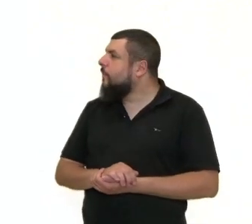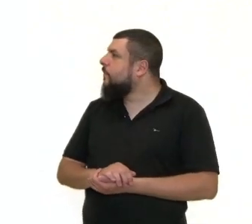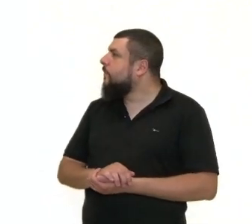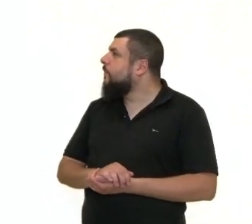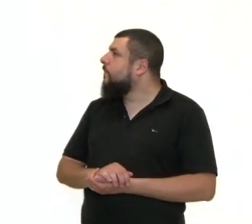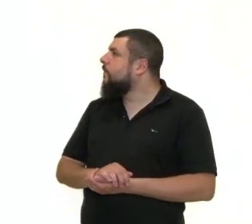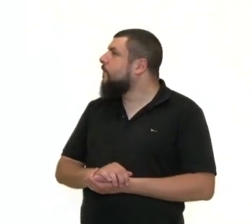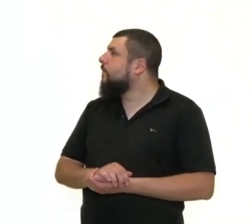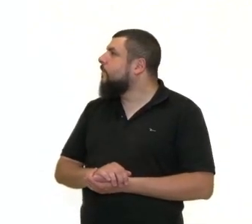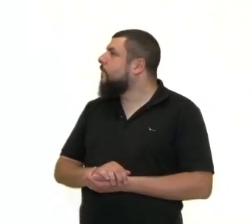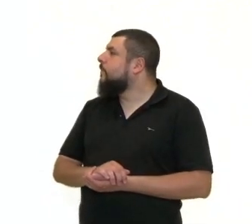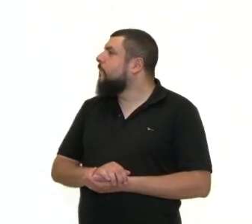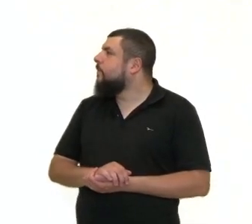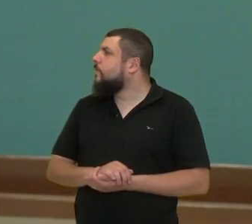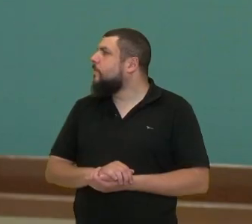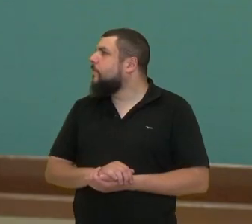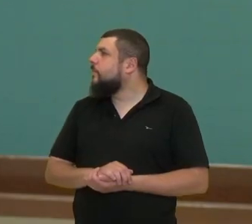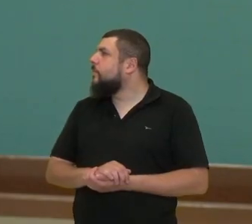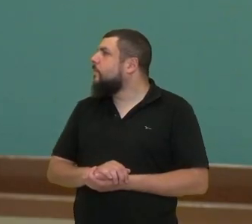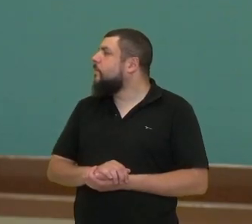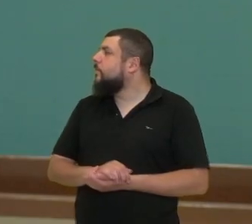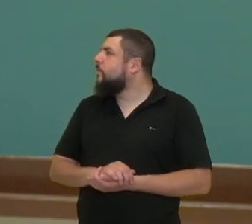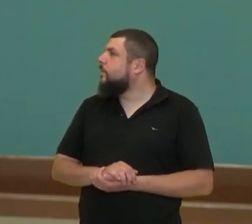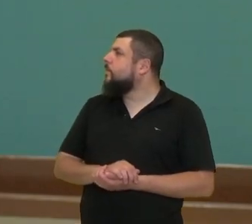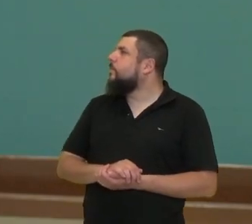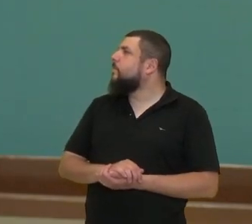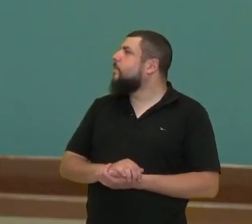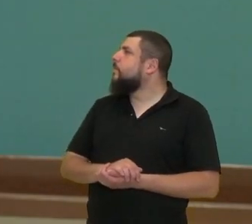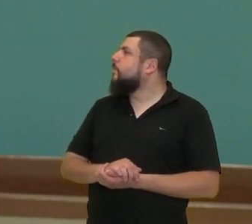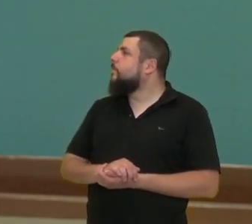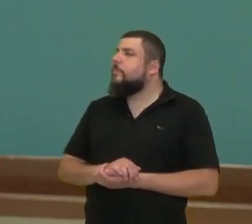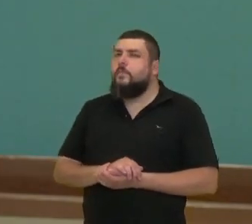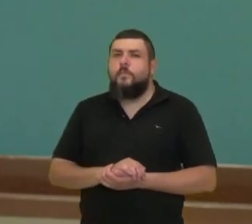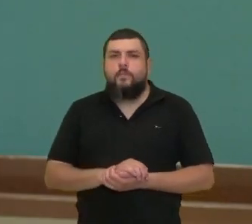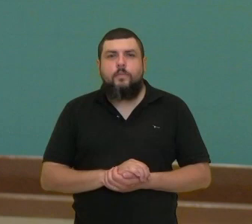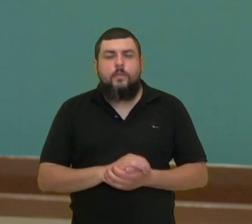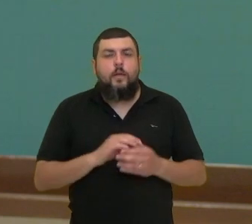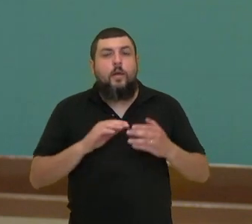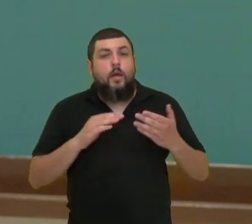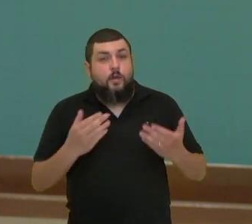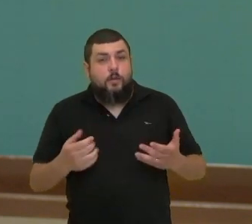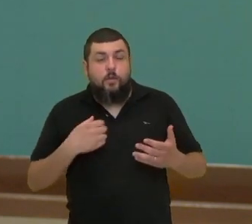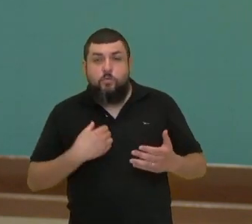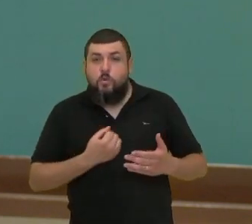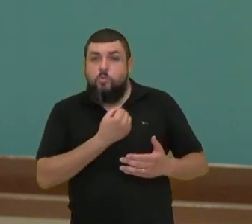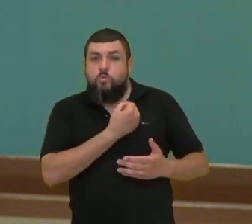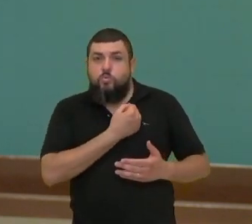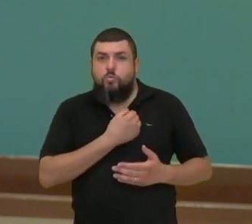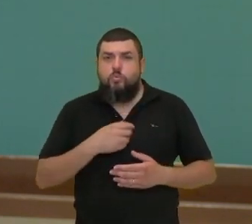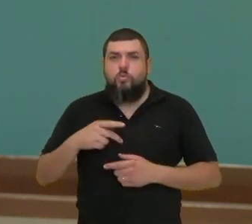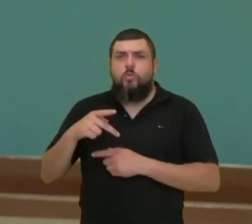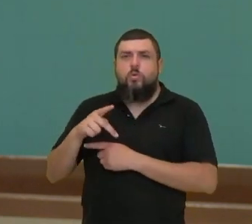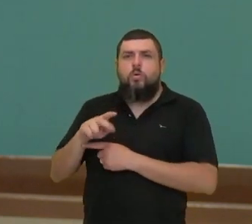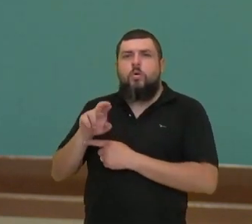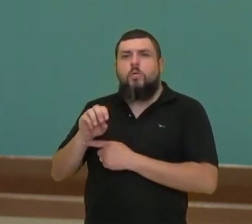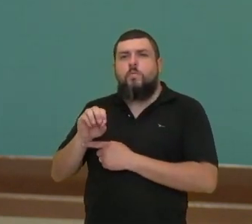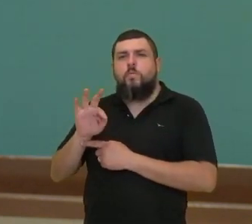deve usar o seu número de protocolo para futuras consultas. Então, esse número de protocolo que a maioria das